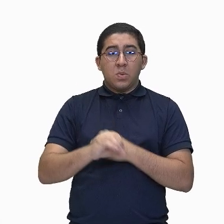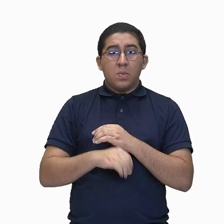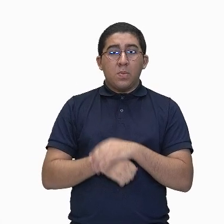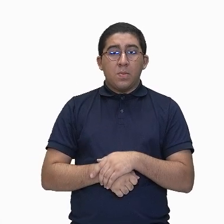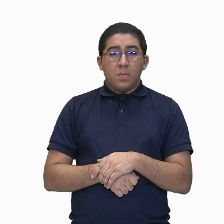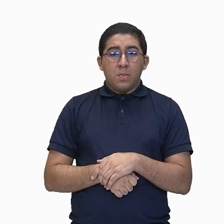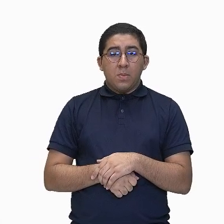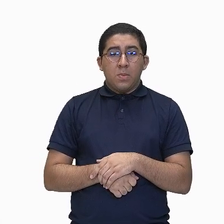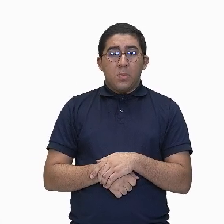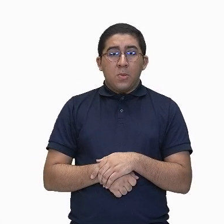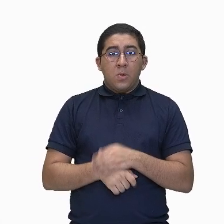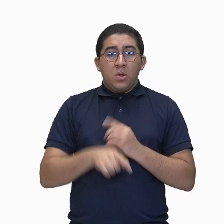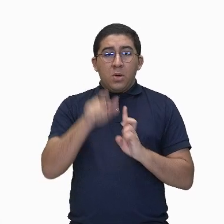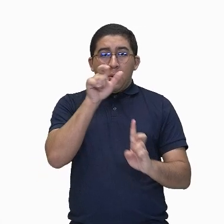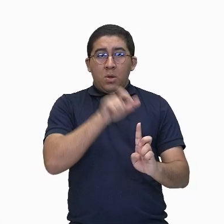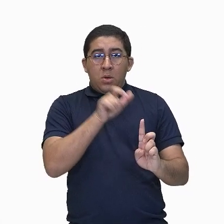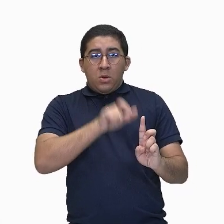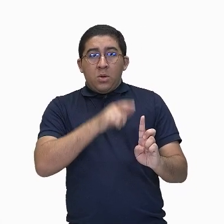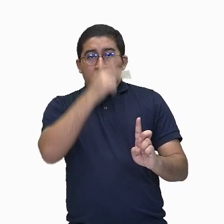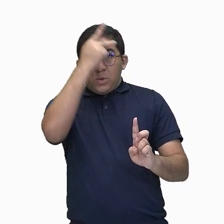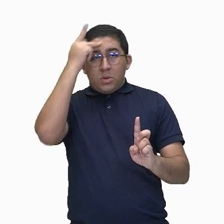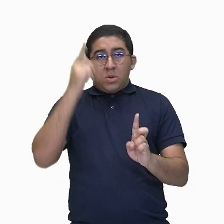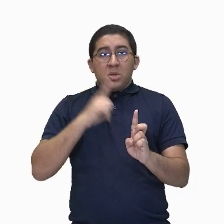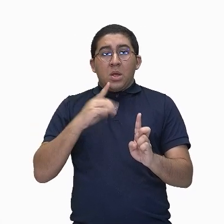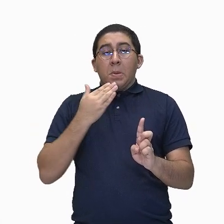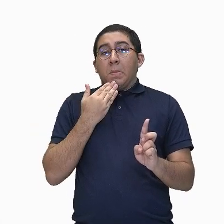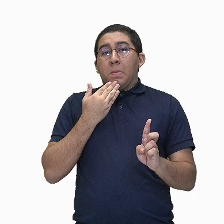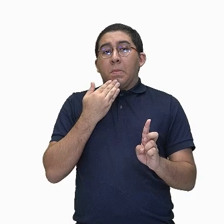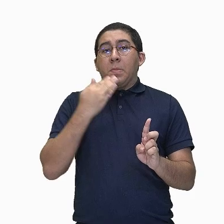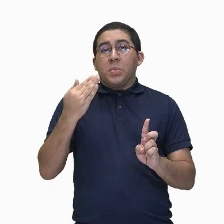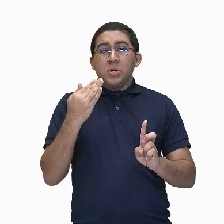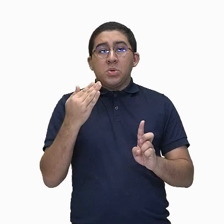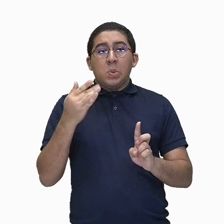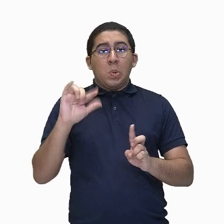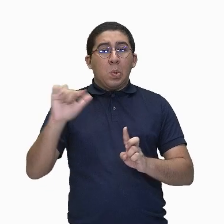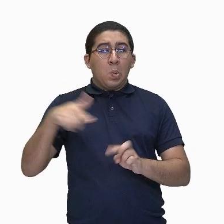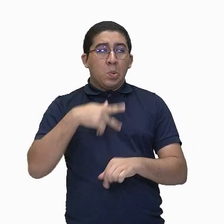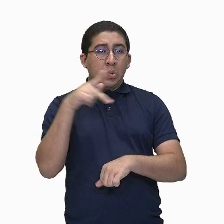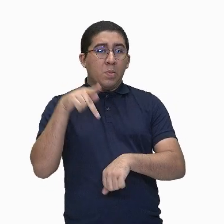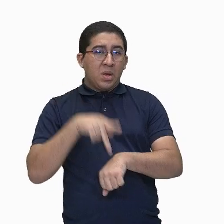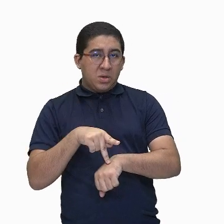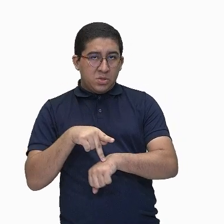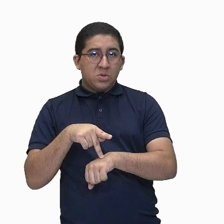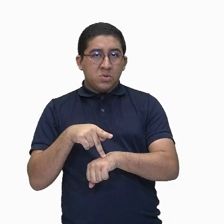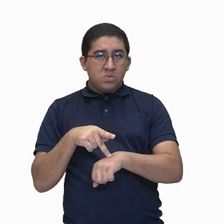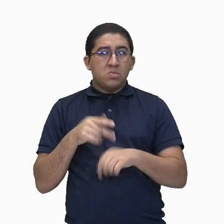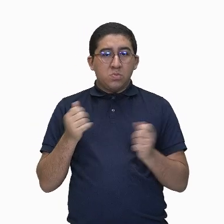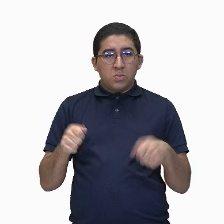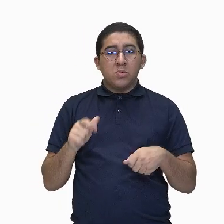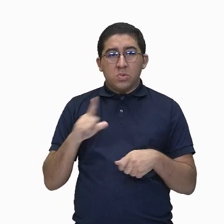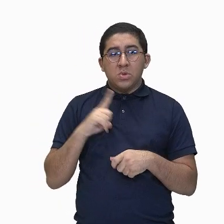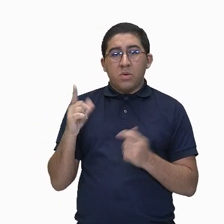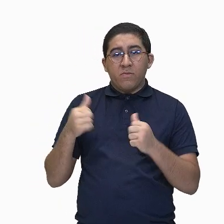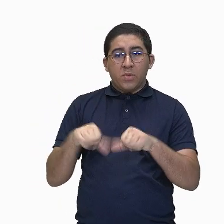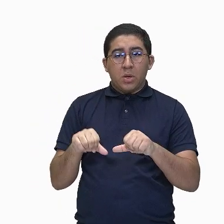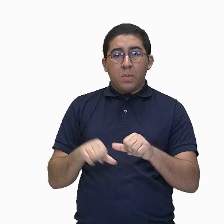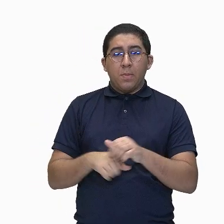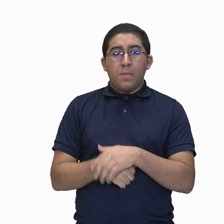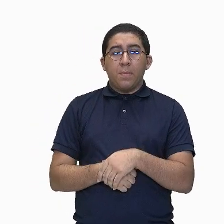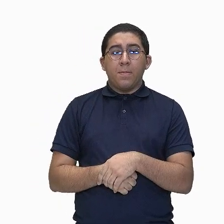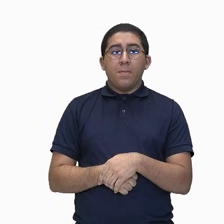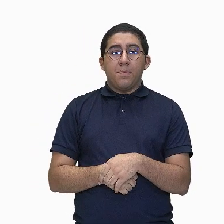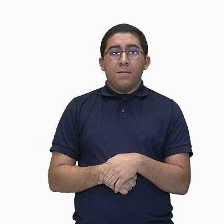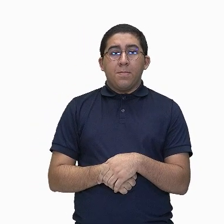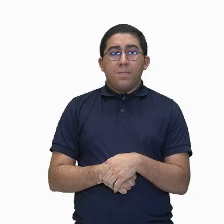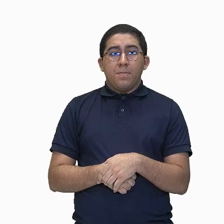uma solicitação de asilo, né, para um outro país de refúgio.